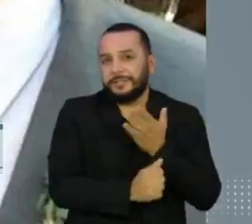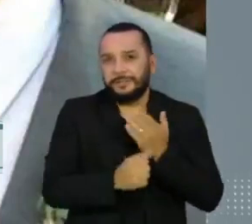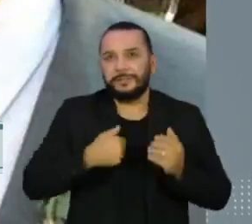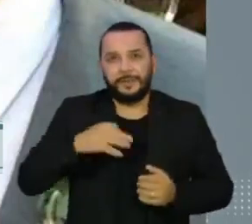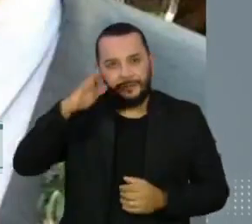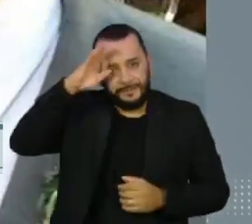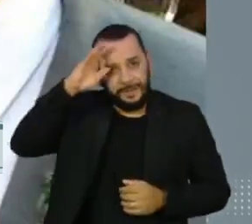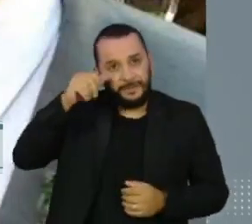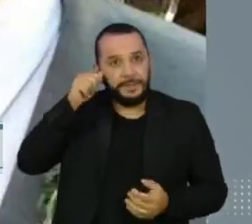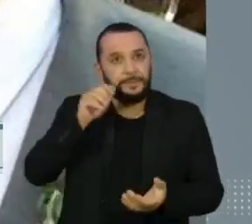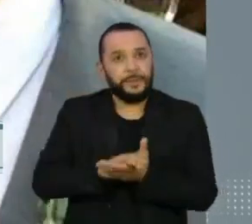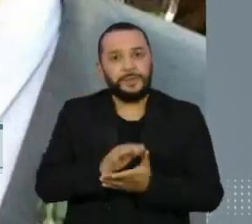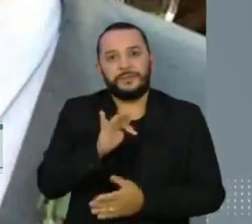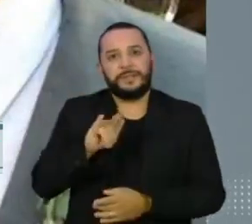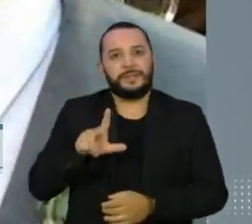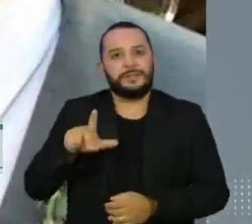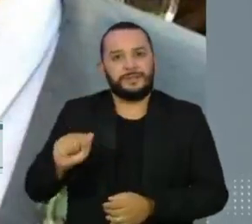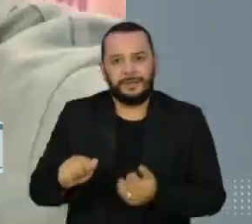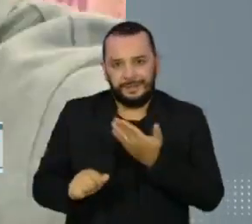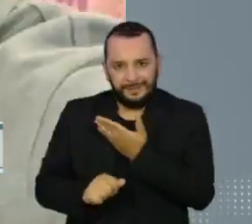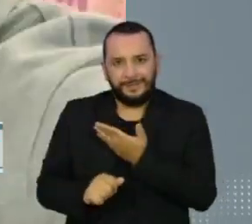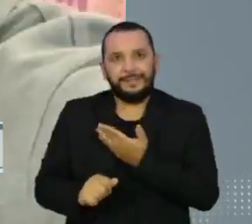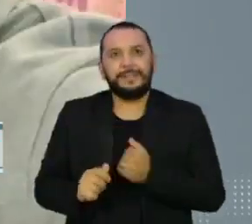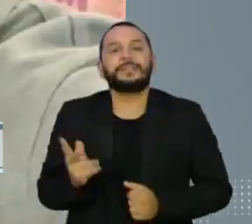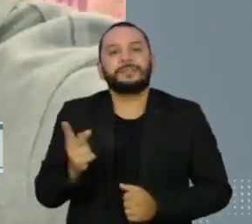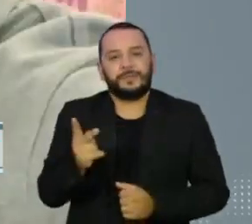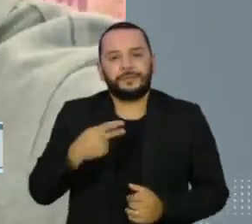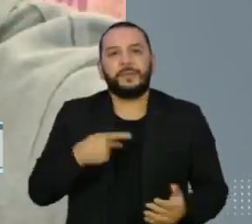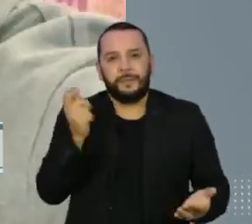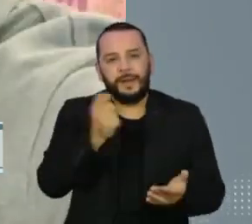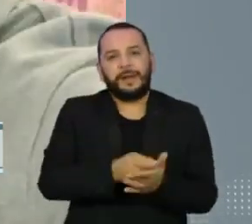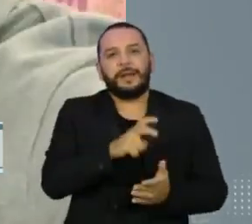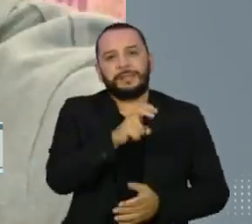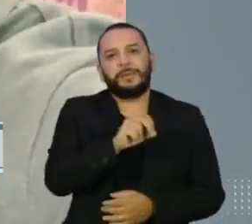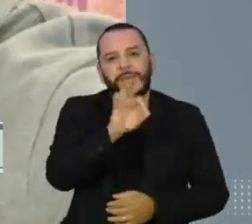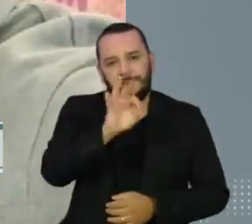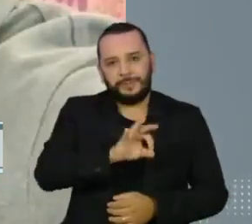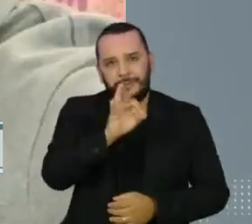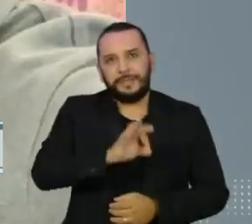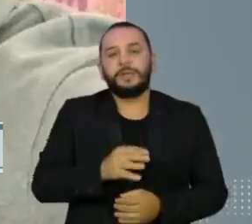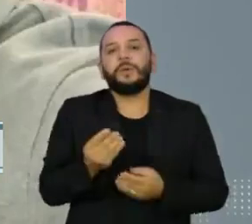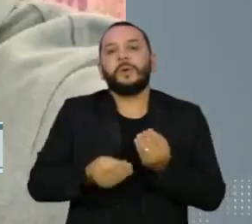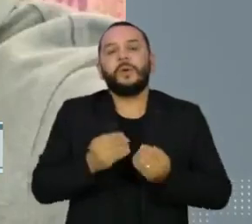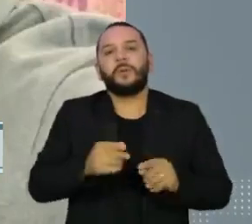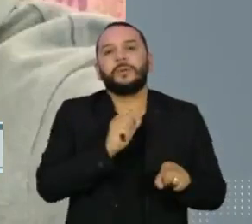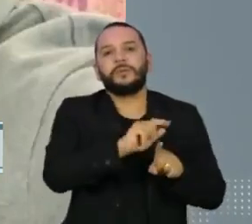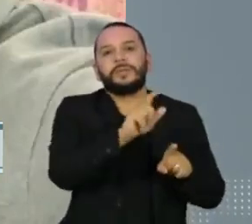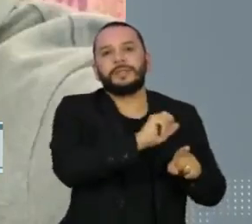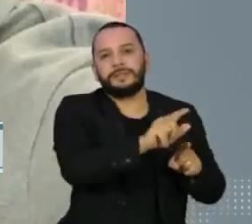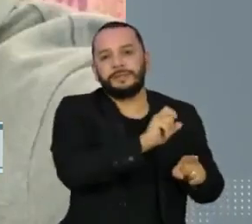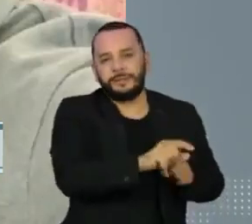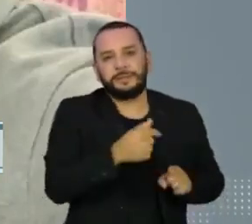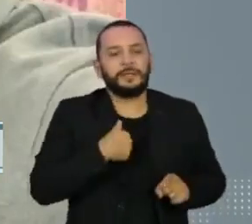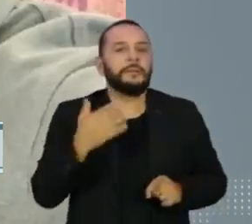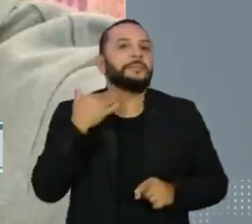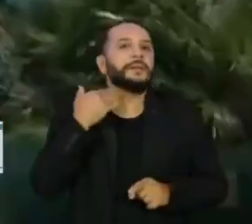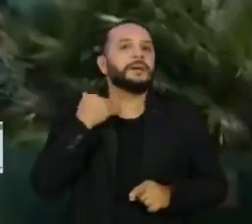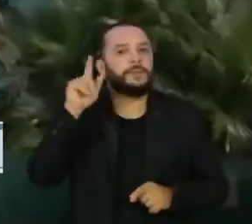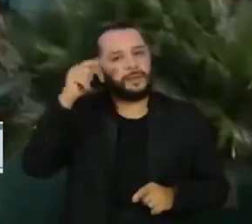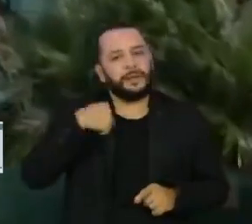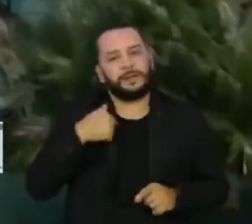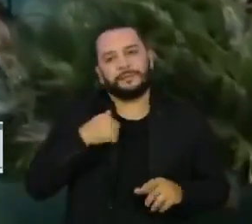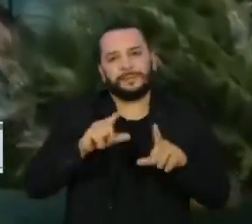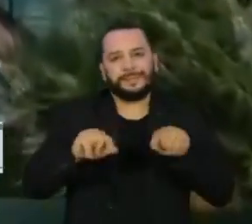Flávio e a mulher dele a dentista Fernanda Antunes Figueira vão pagar metade do valor da mansão com um financiamento do Banco Regional de